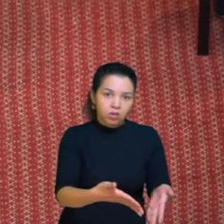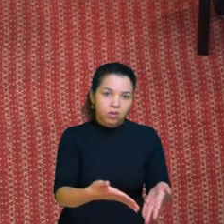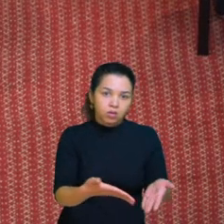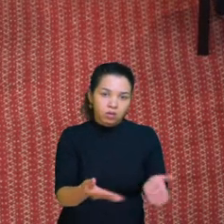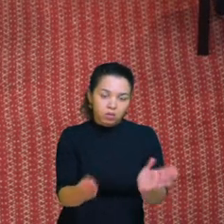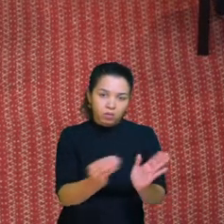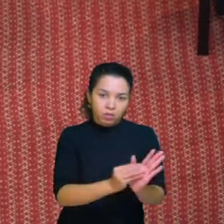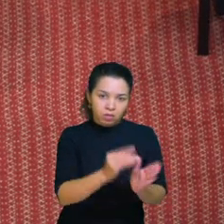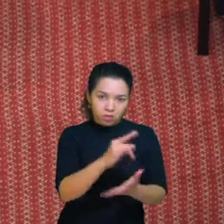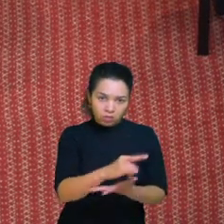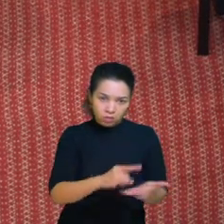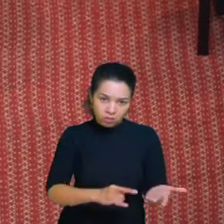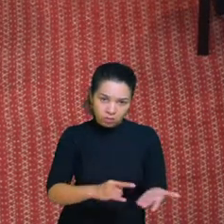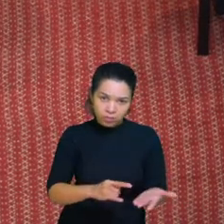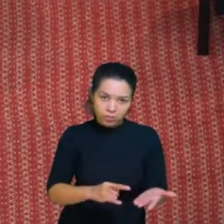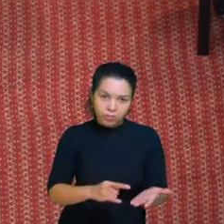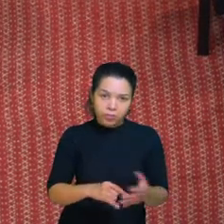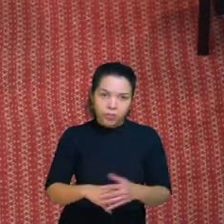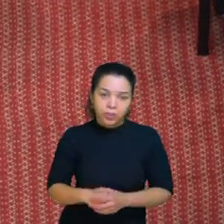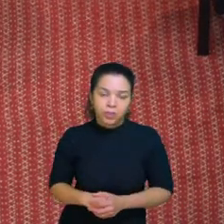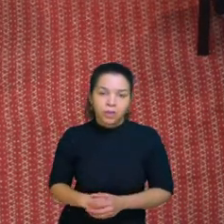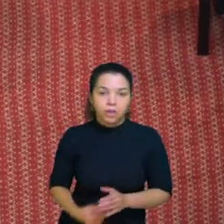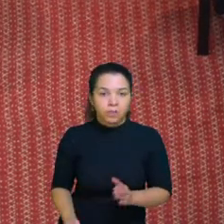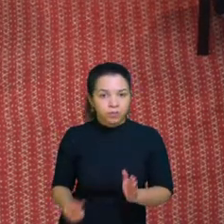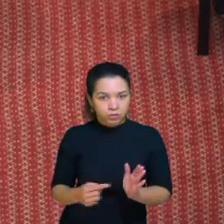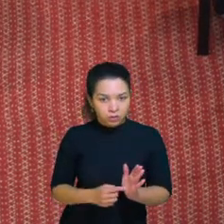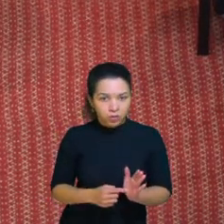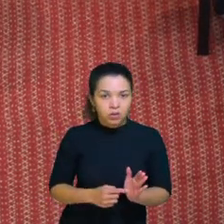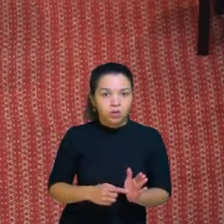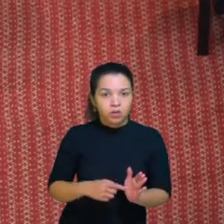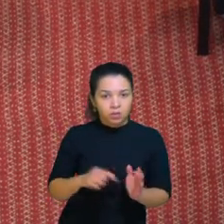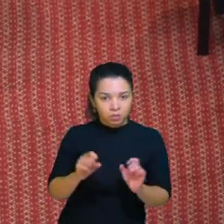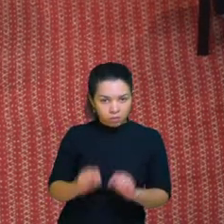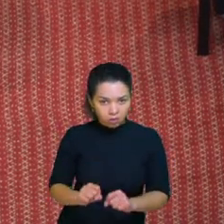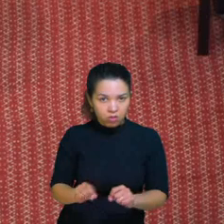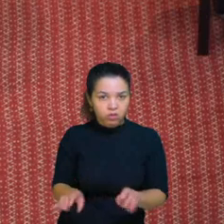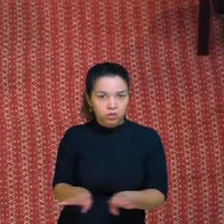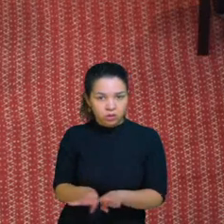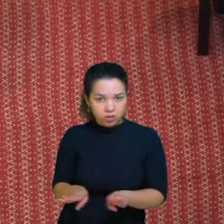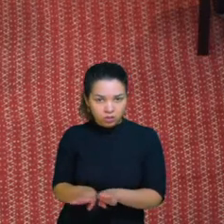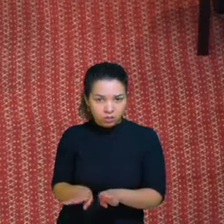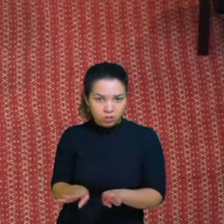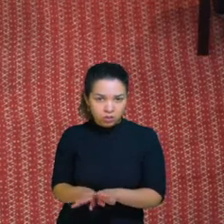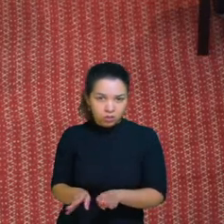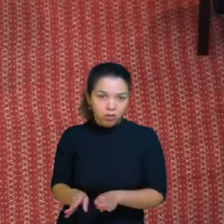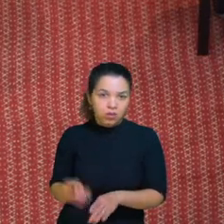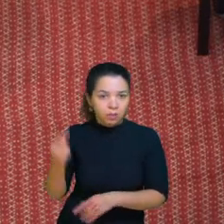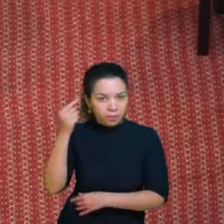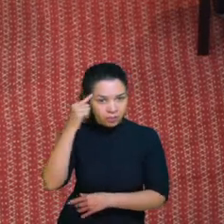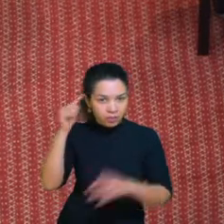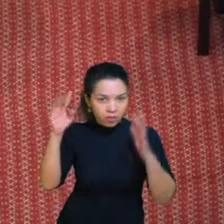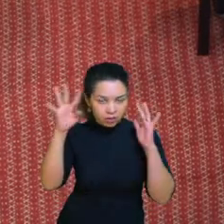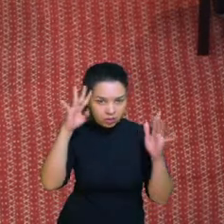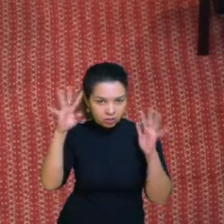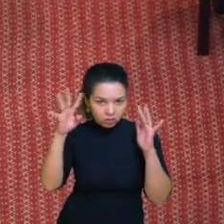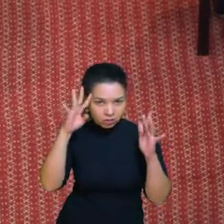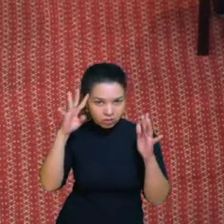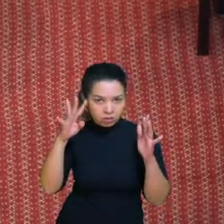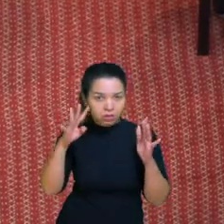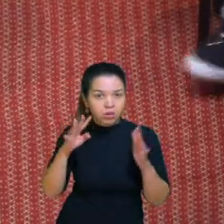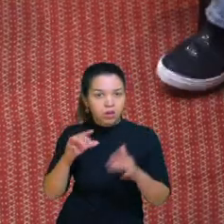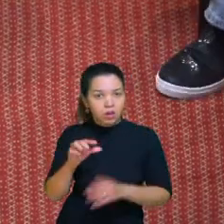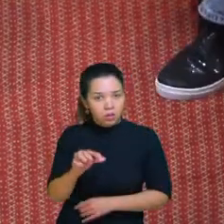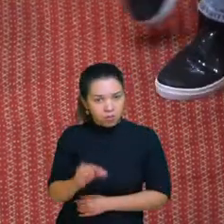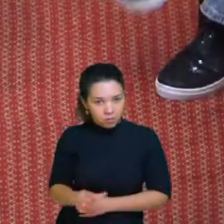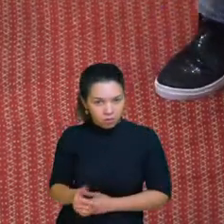documento Então acho que esse ponto pode ser colocado também para ser pensado talvez não a curto mas